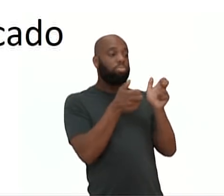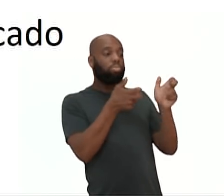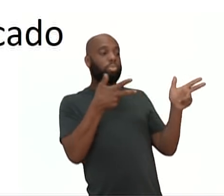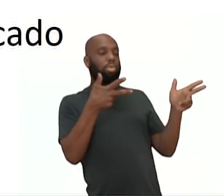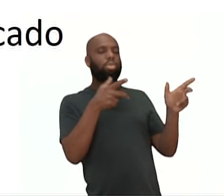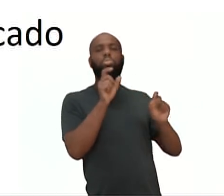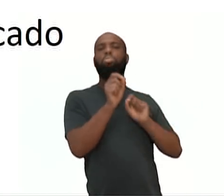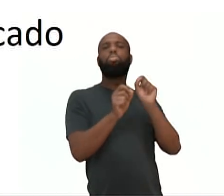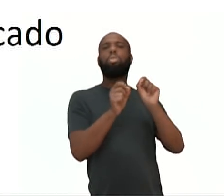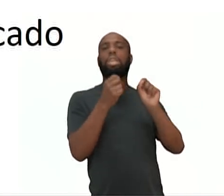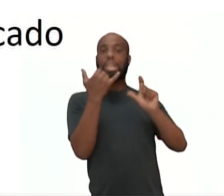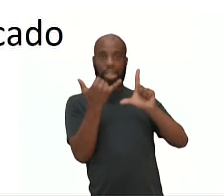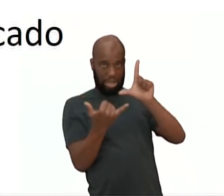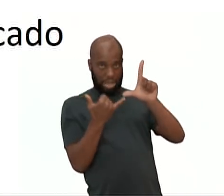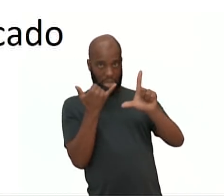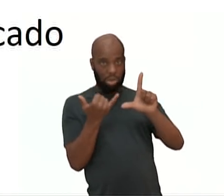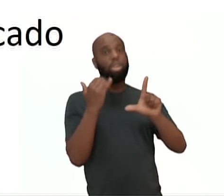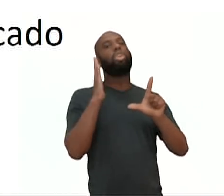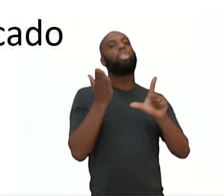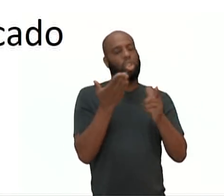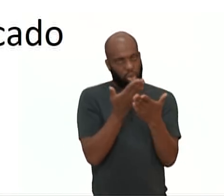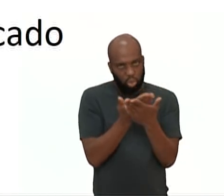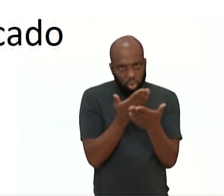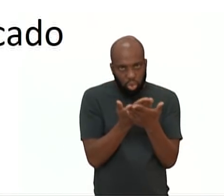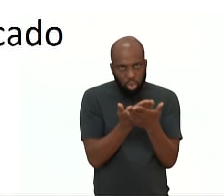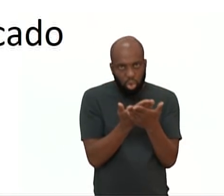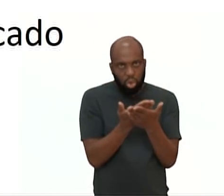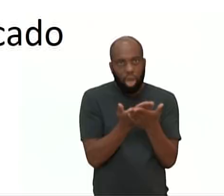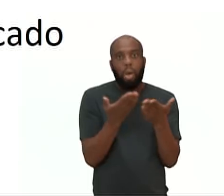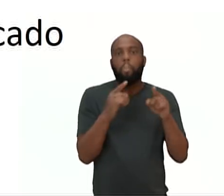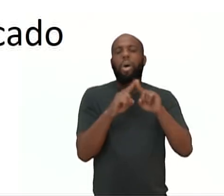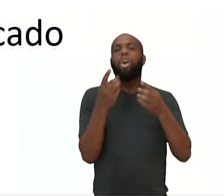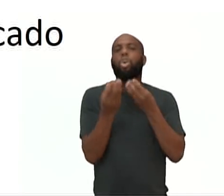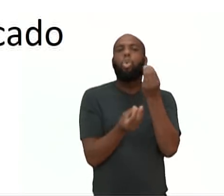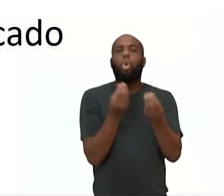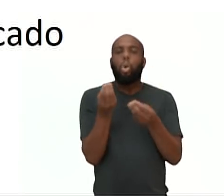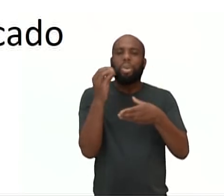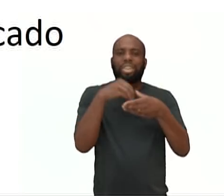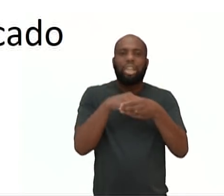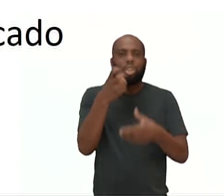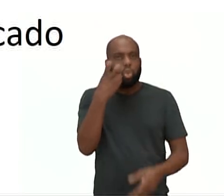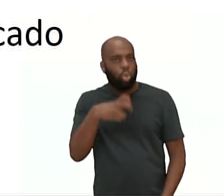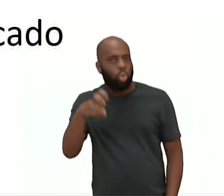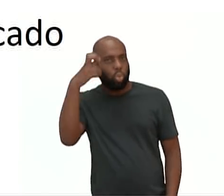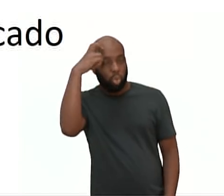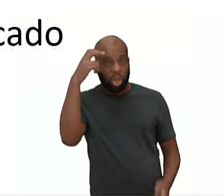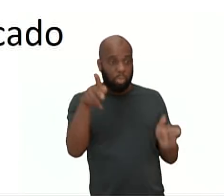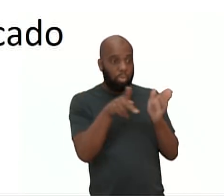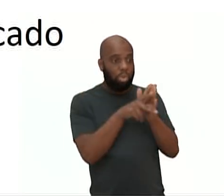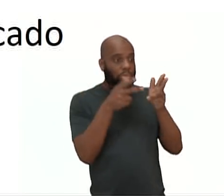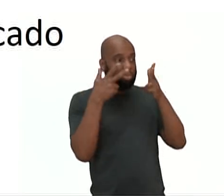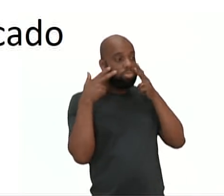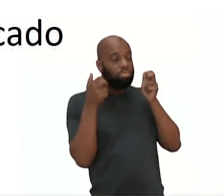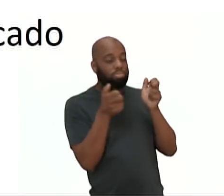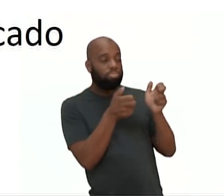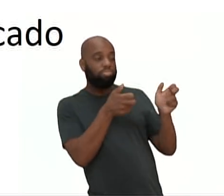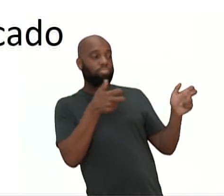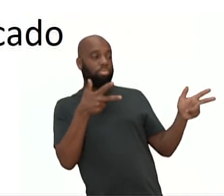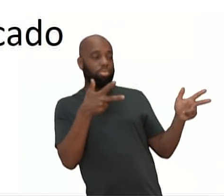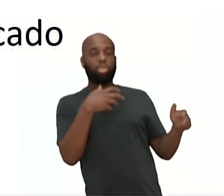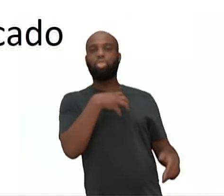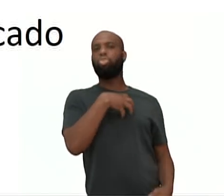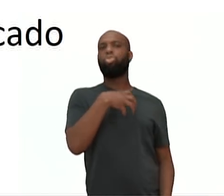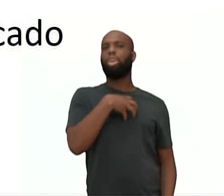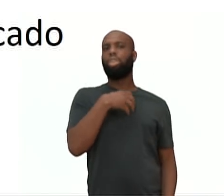que é lúdico? Né? A gente já fez uma atividade sobre isso. Né? Cultura indígena, já falamos sobre cultura indígena? Já falamos sobre cultura indígena.